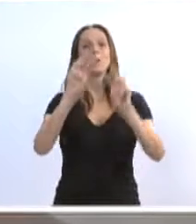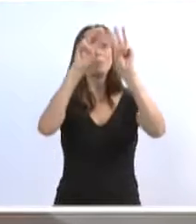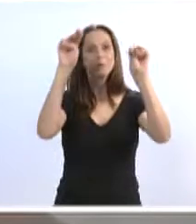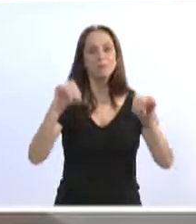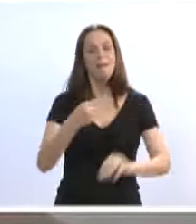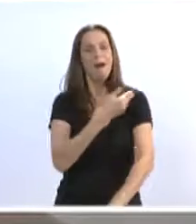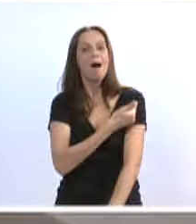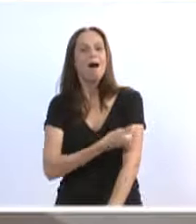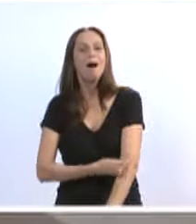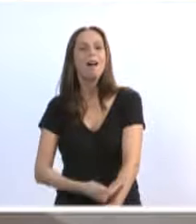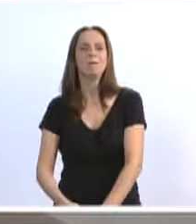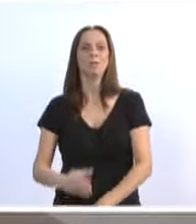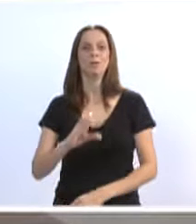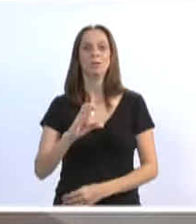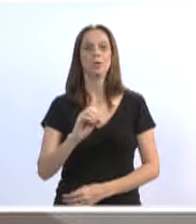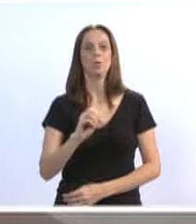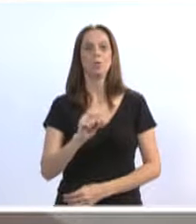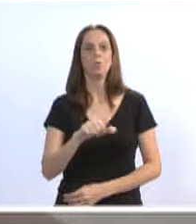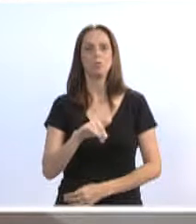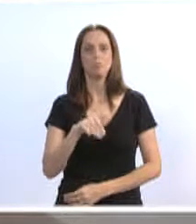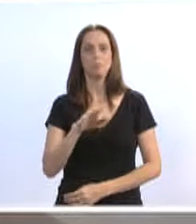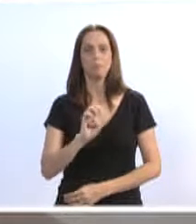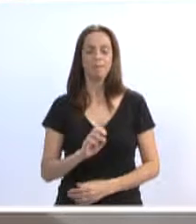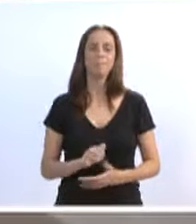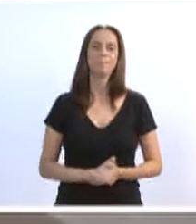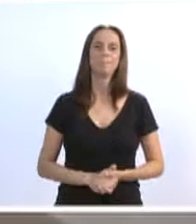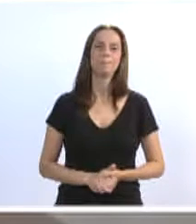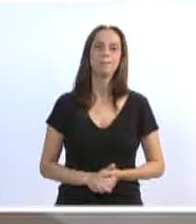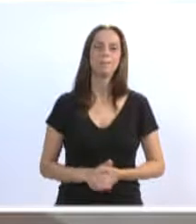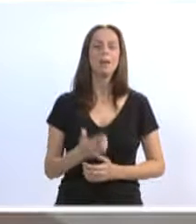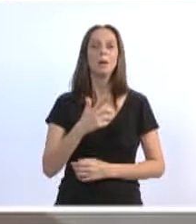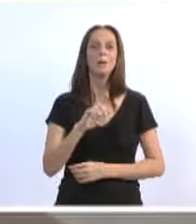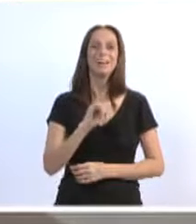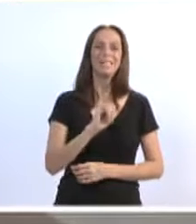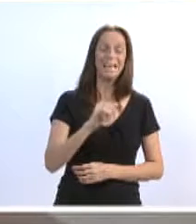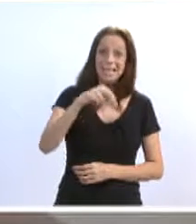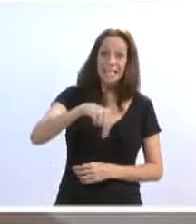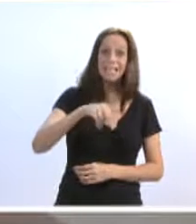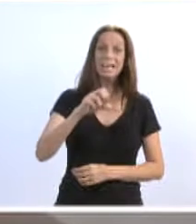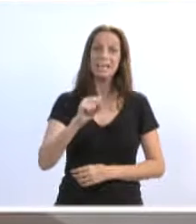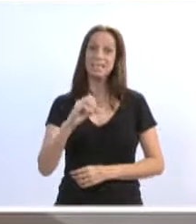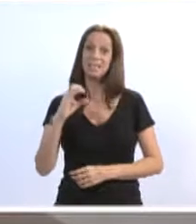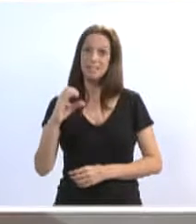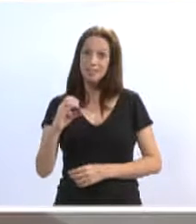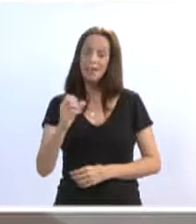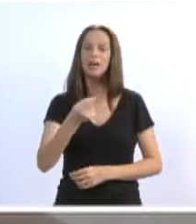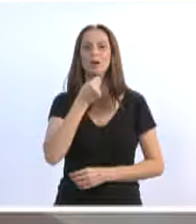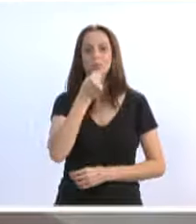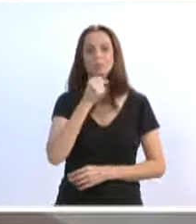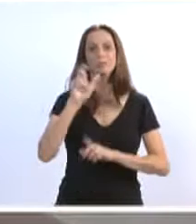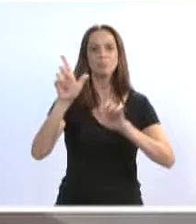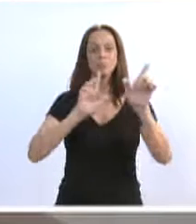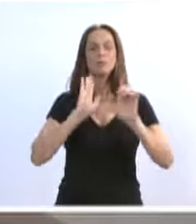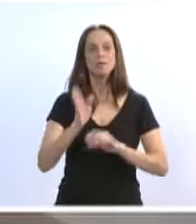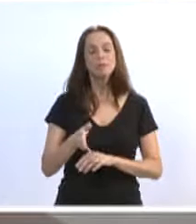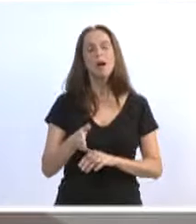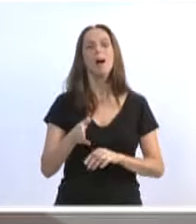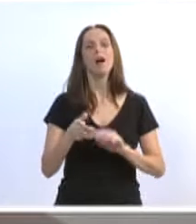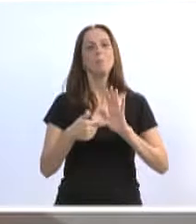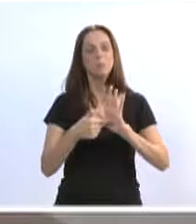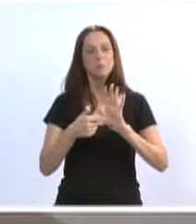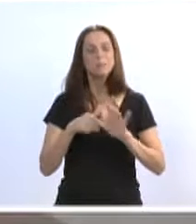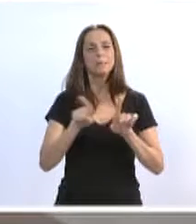Costumes. A NSC TV fez uma matéria sobre a Semana Nacional dos